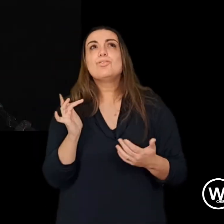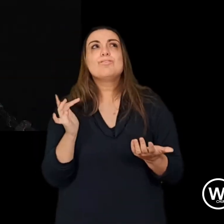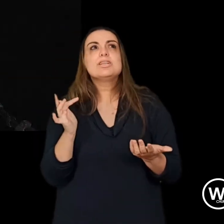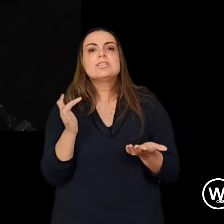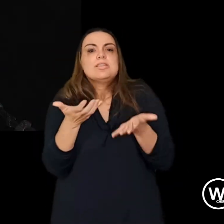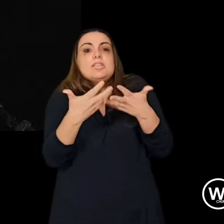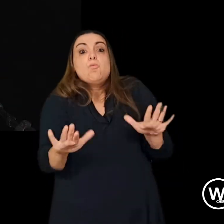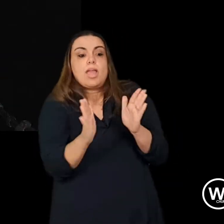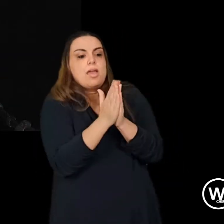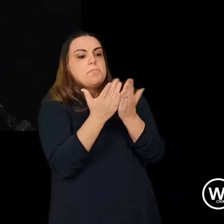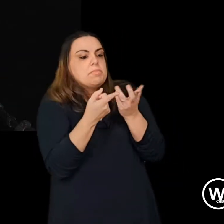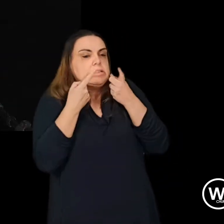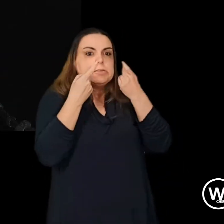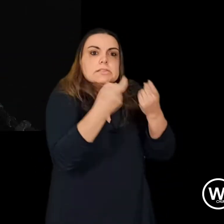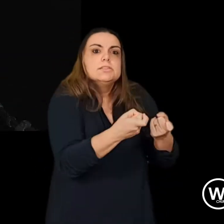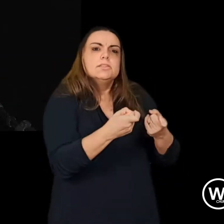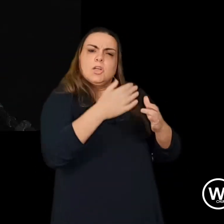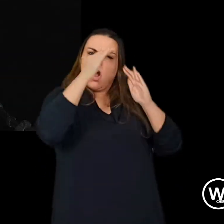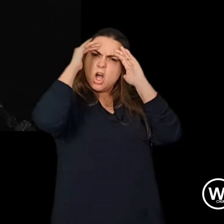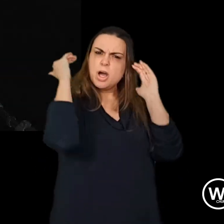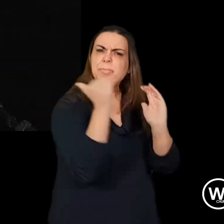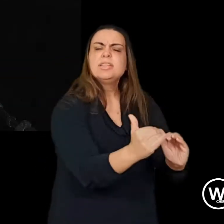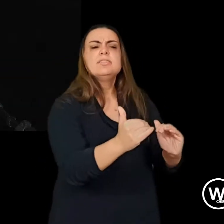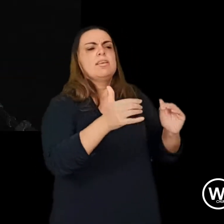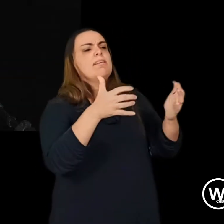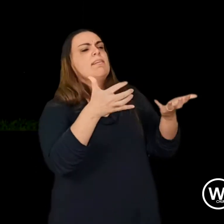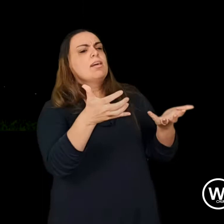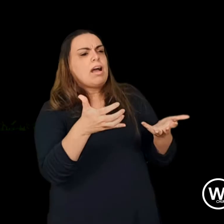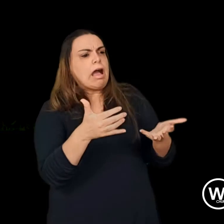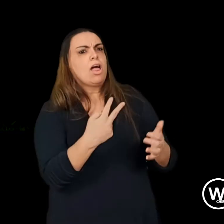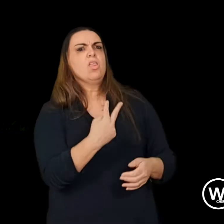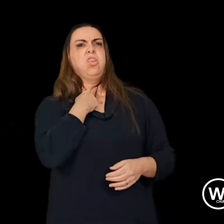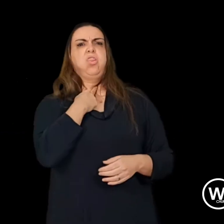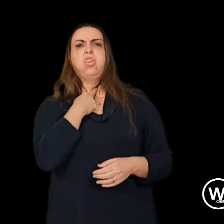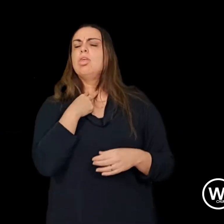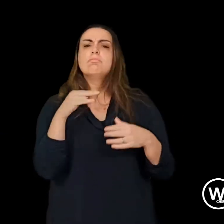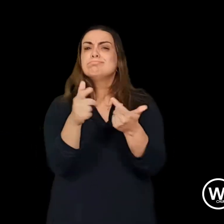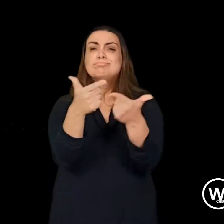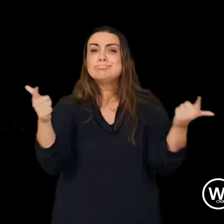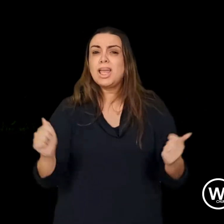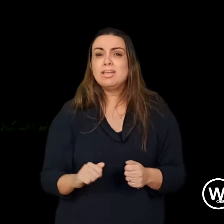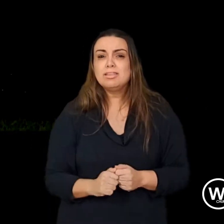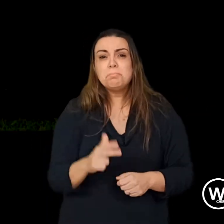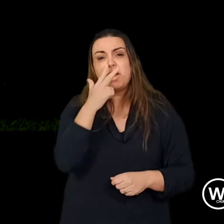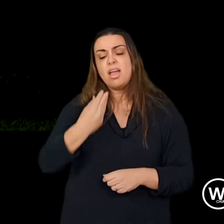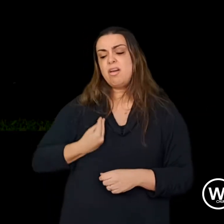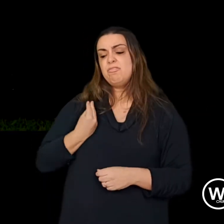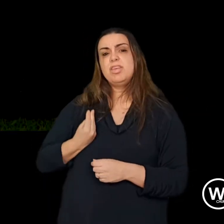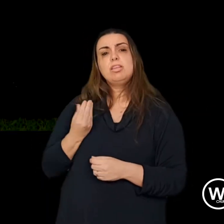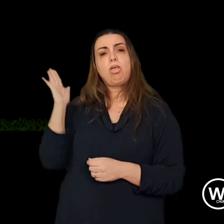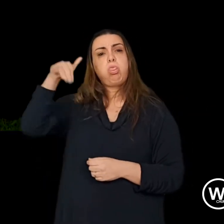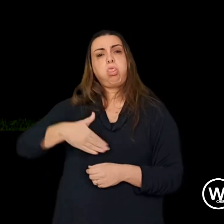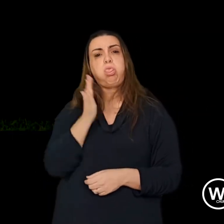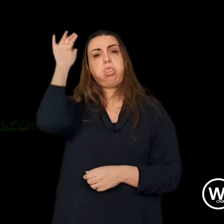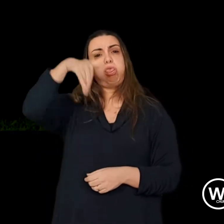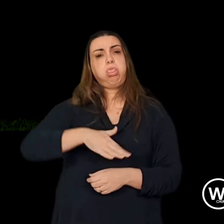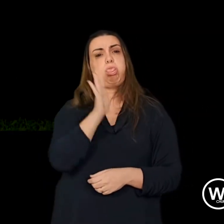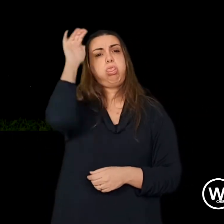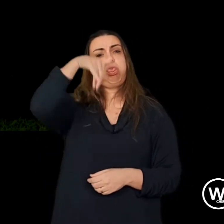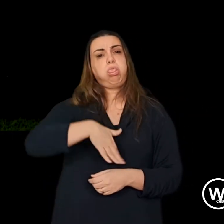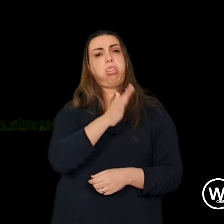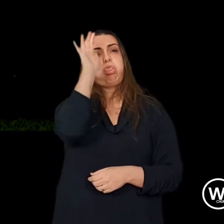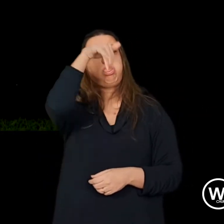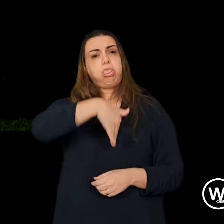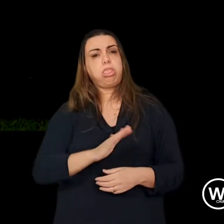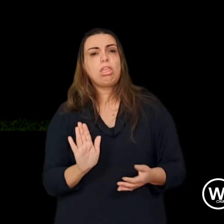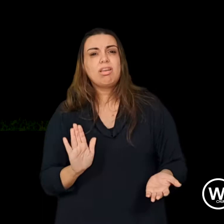vai ter consistência, ela vai ser relativizada mesmo. Porque a sua vida é inconsistente, a sua vida é